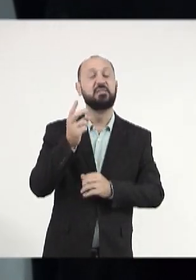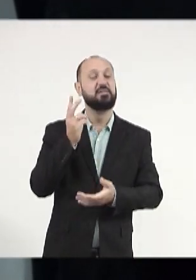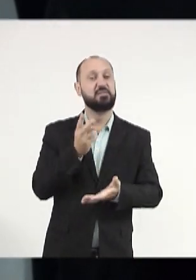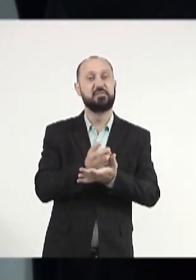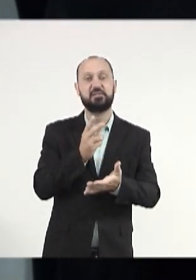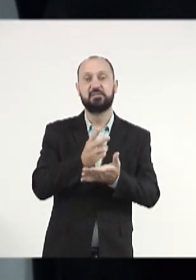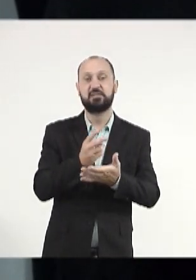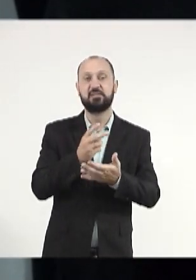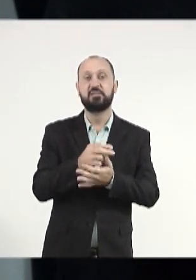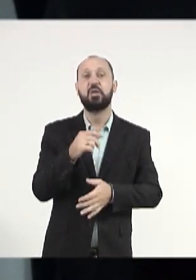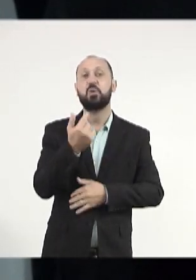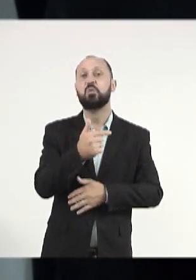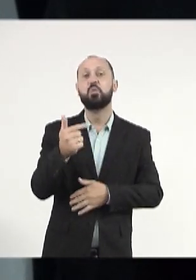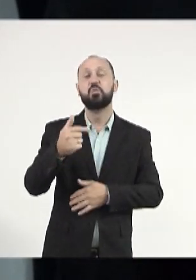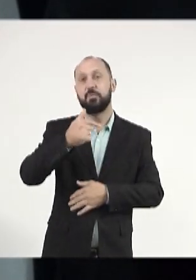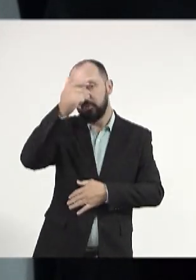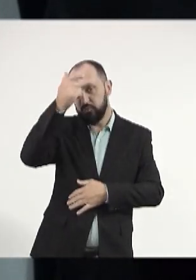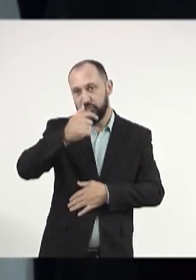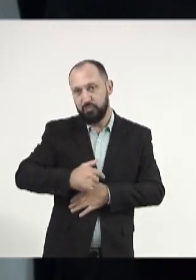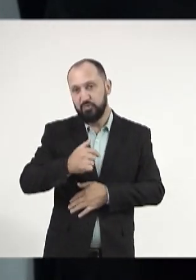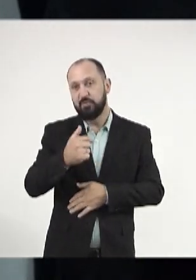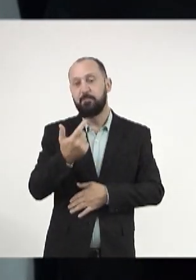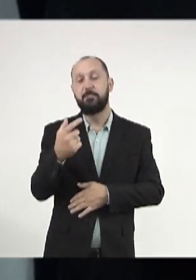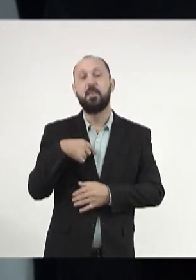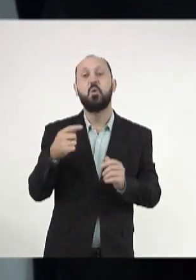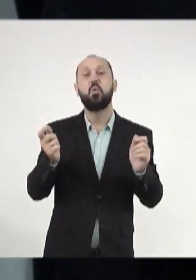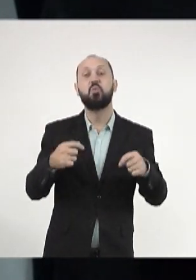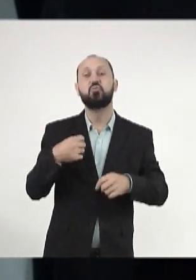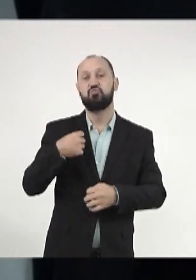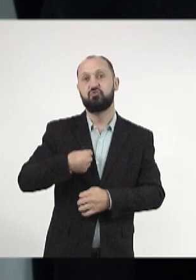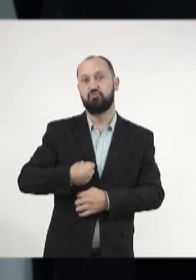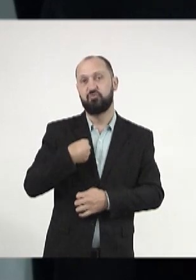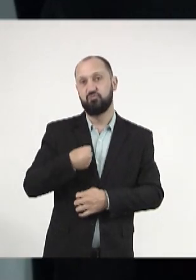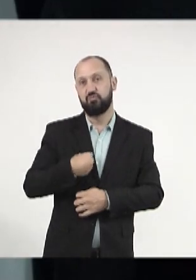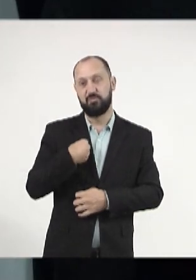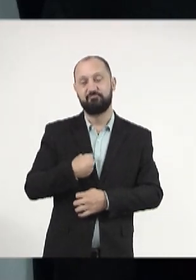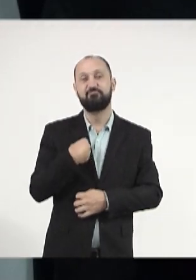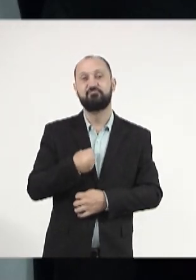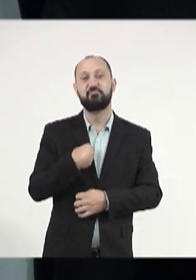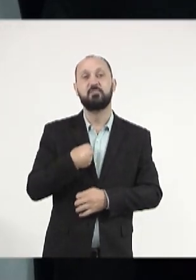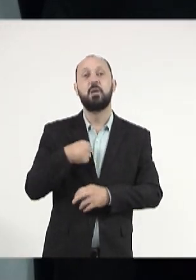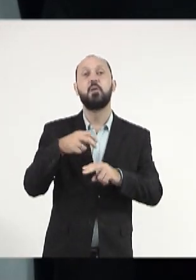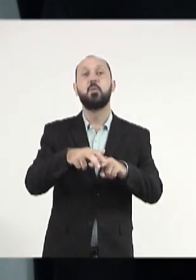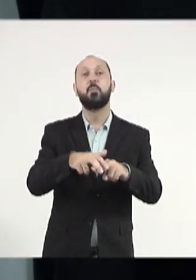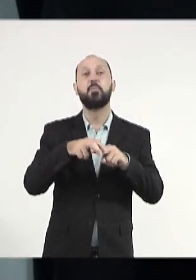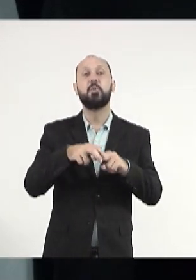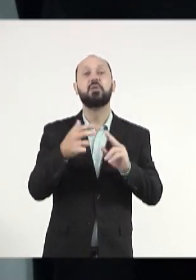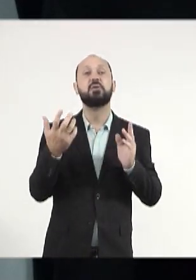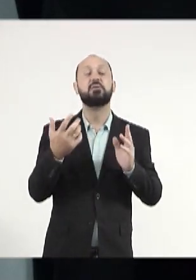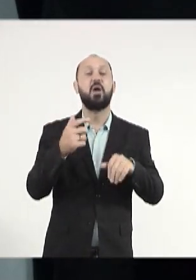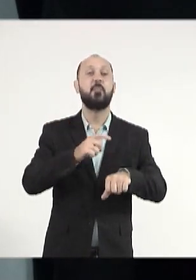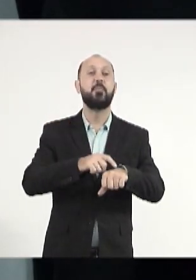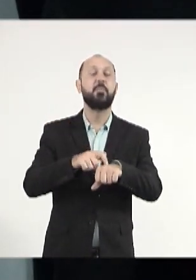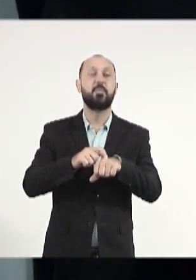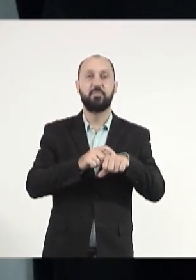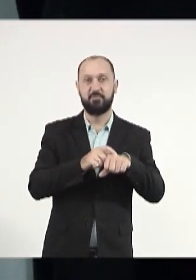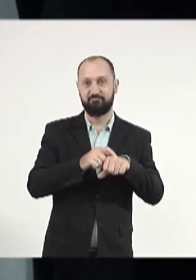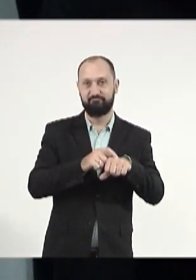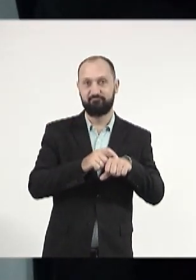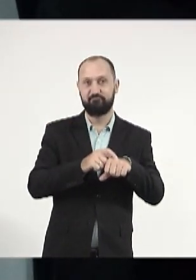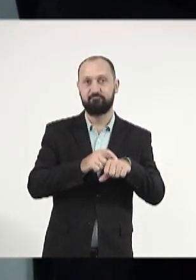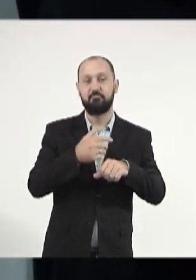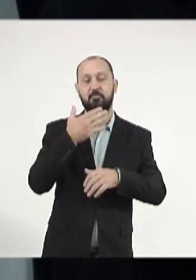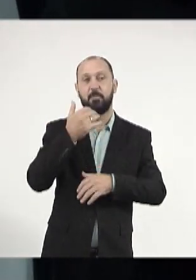todo momento, não há mais dignidade, não tem mais condição de viver da forma como estão e por isso se colocam em situação e dizem